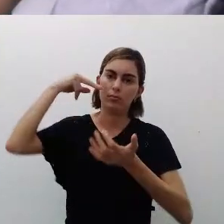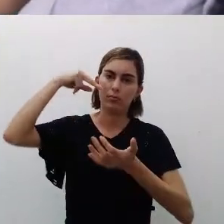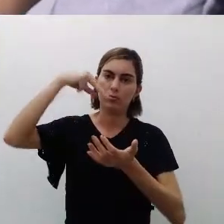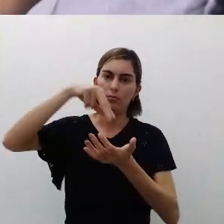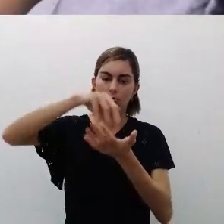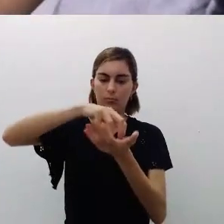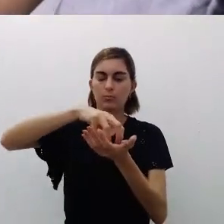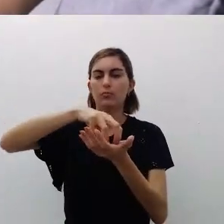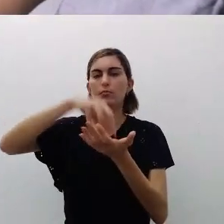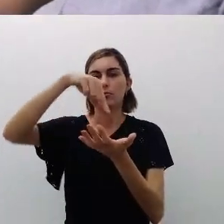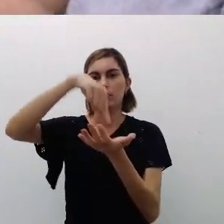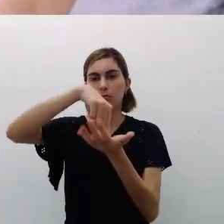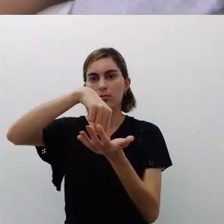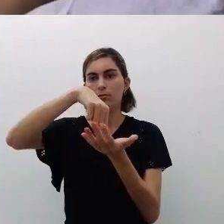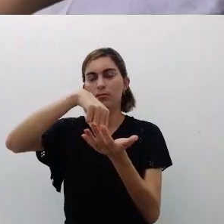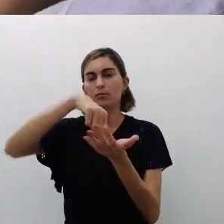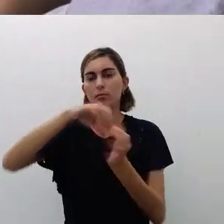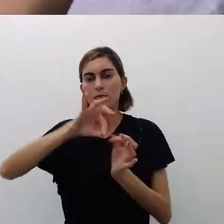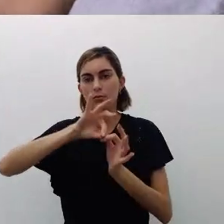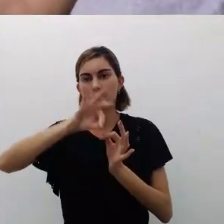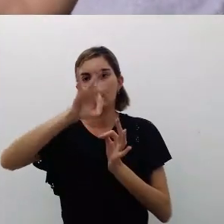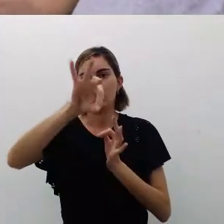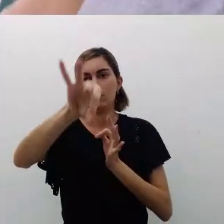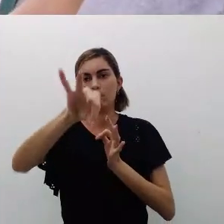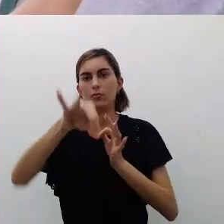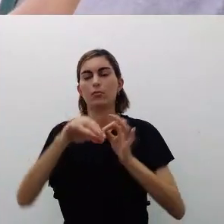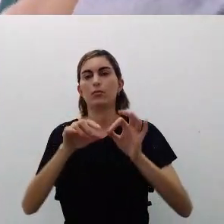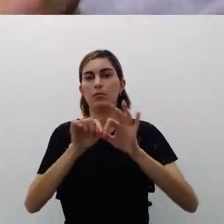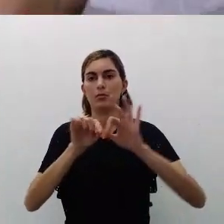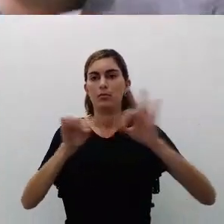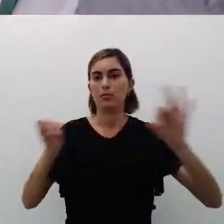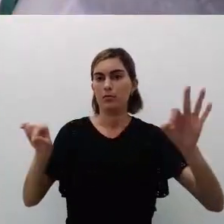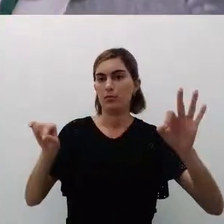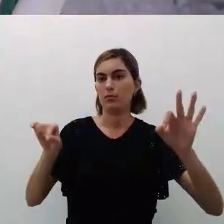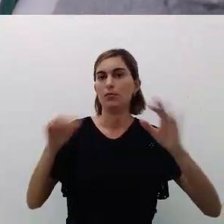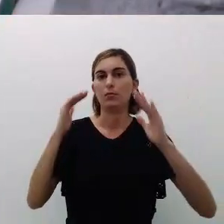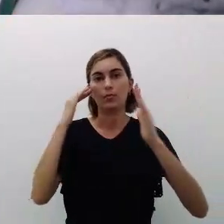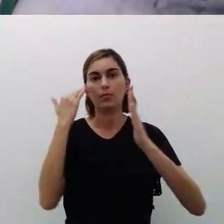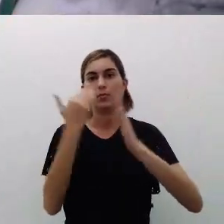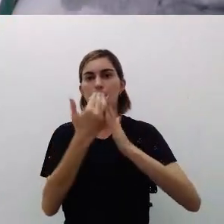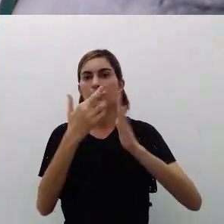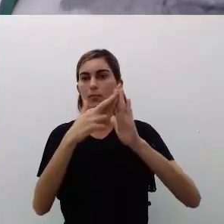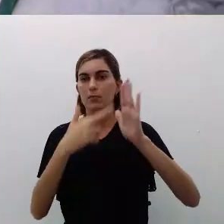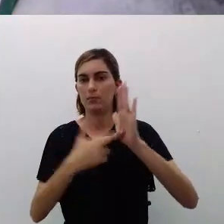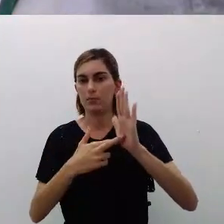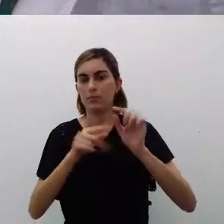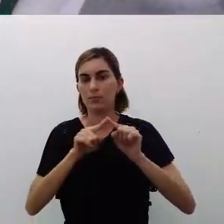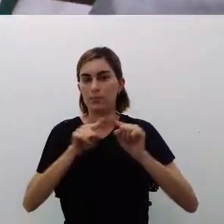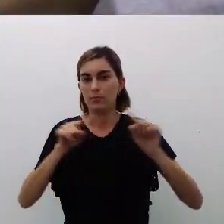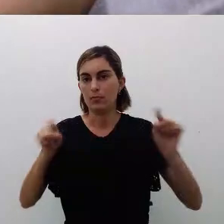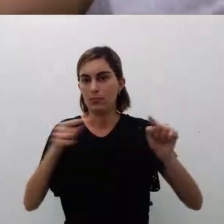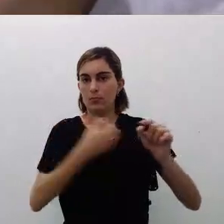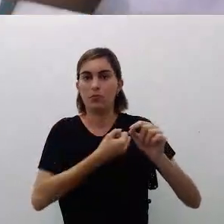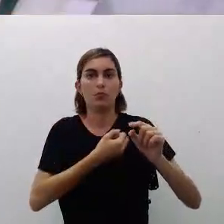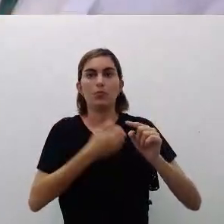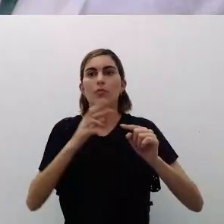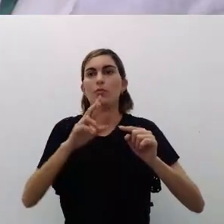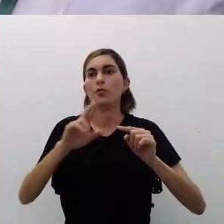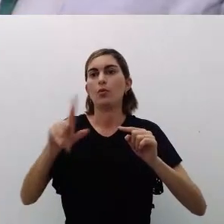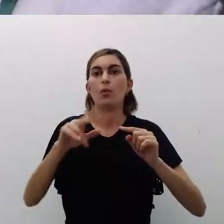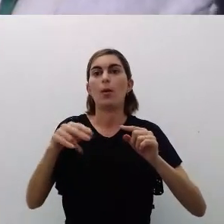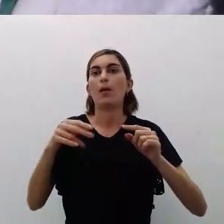a distância entre esse quadro e esse quadro obedece uma escala, não é de qualquer forma,